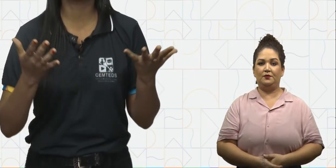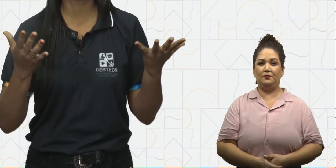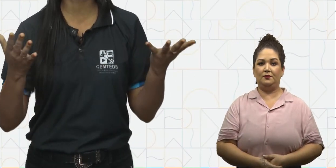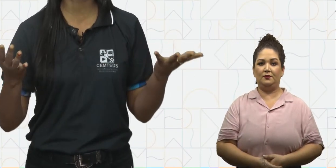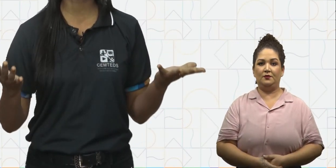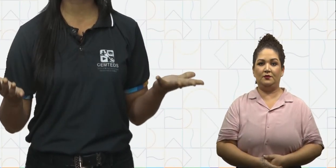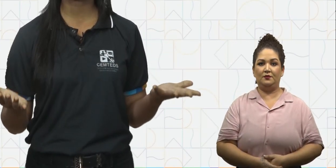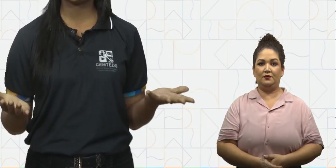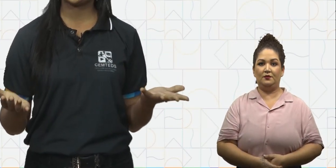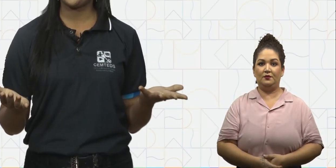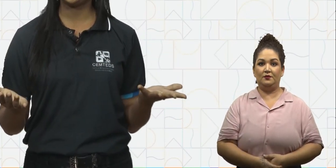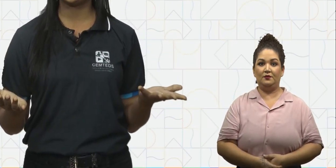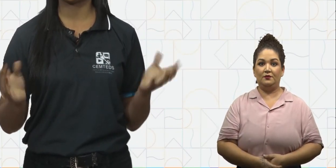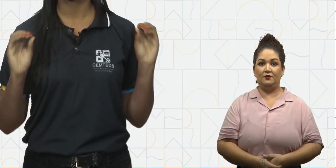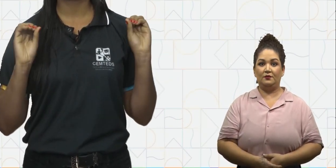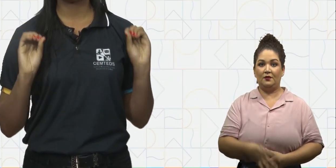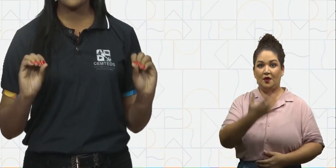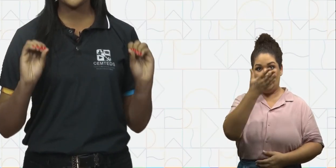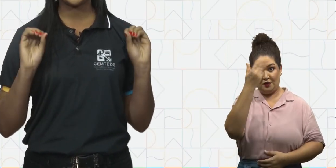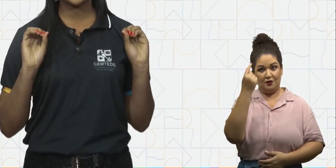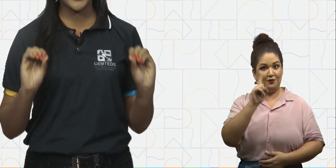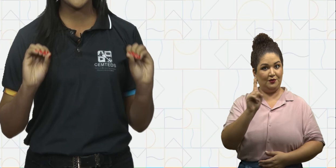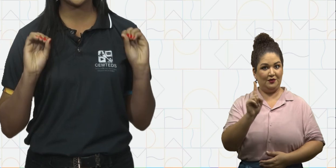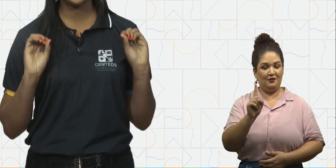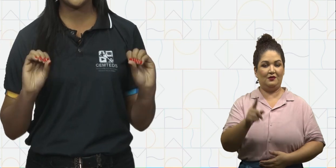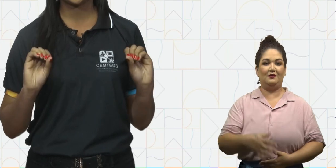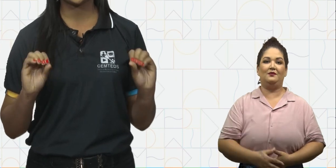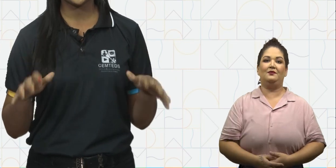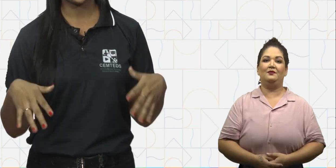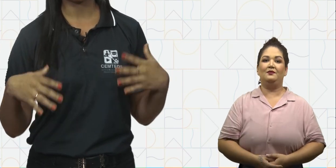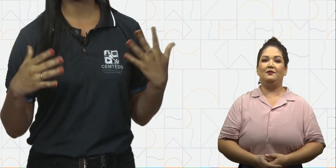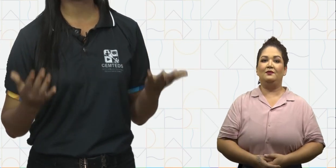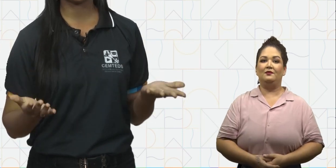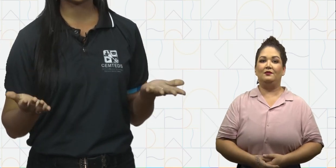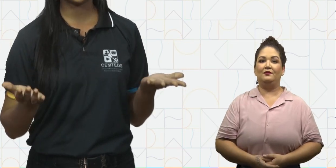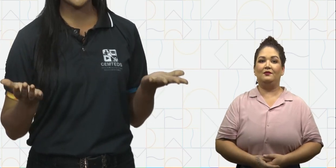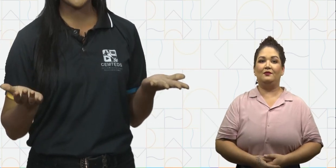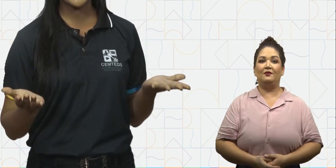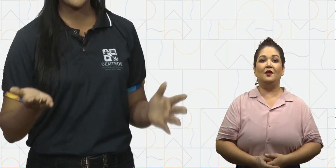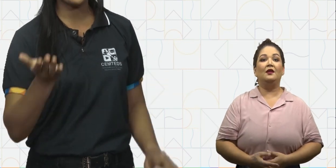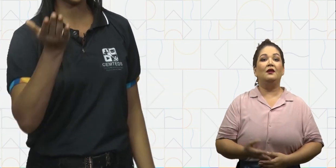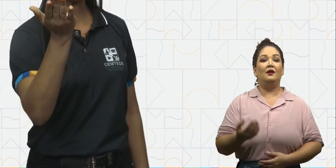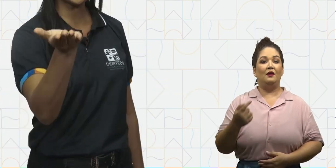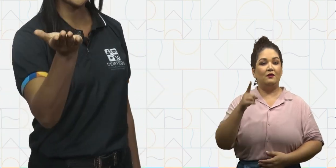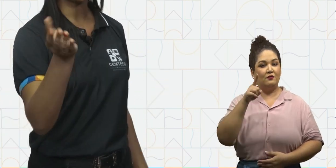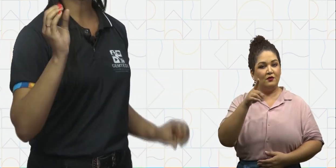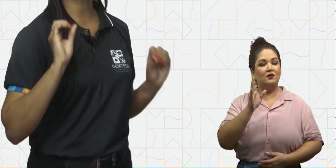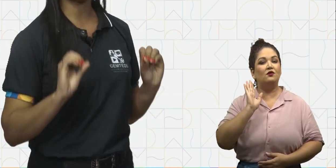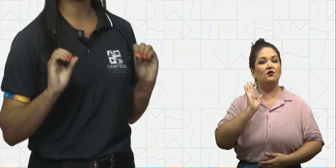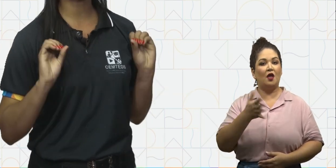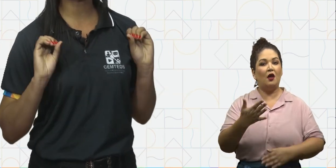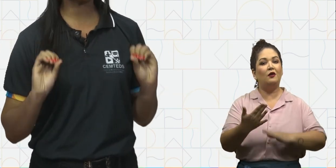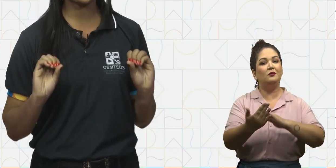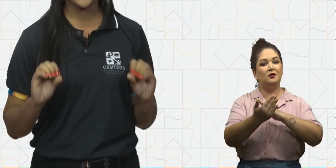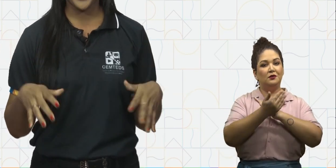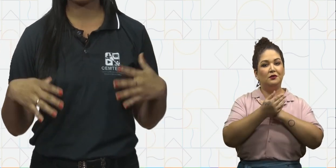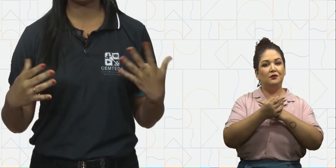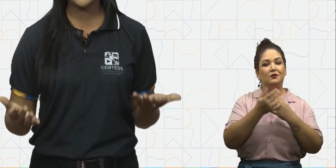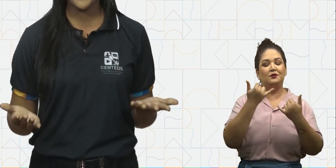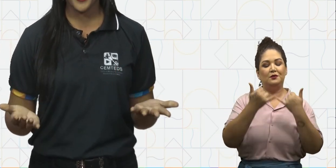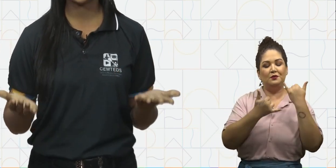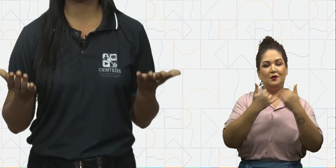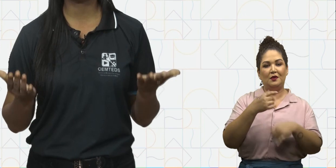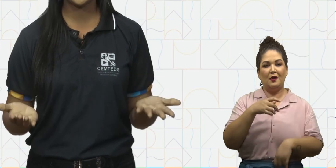dar vida à sua historinha. Não se esqueça disso. Agora, criança, que você já me ajudou